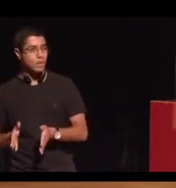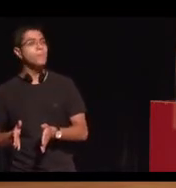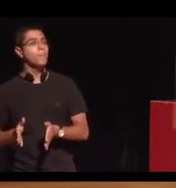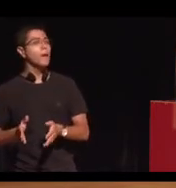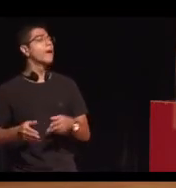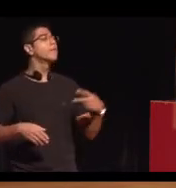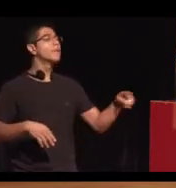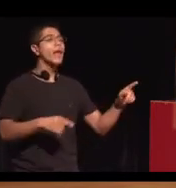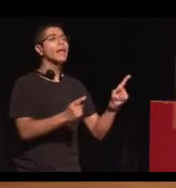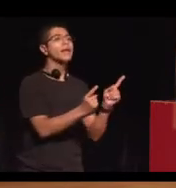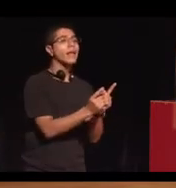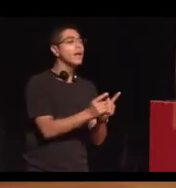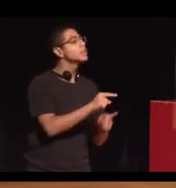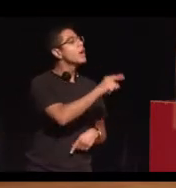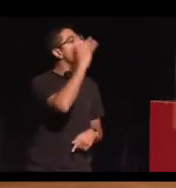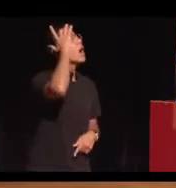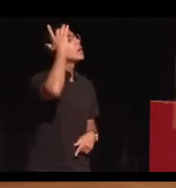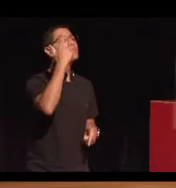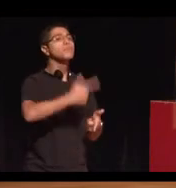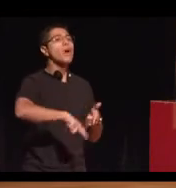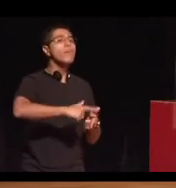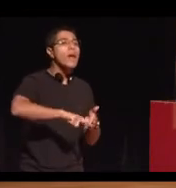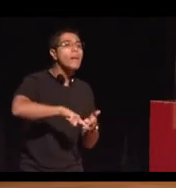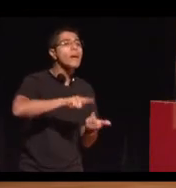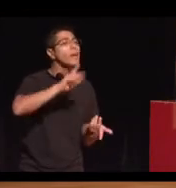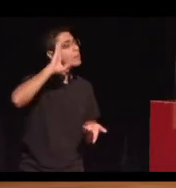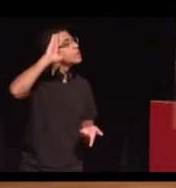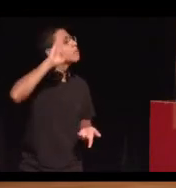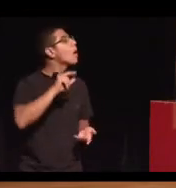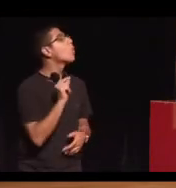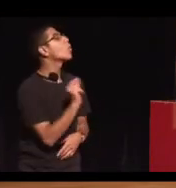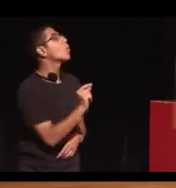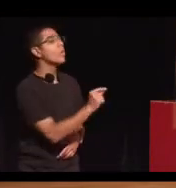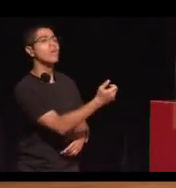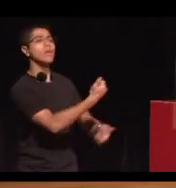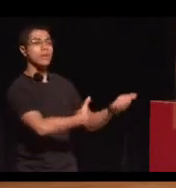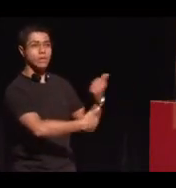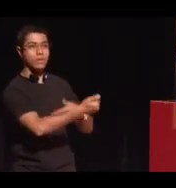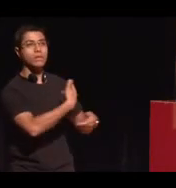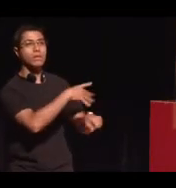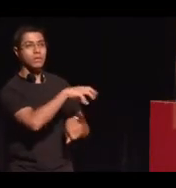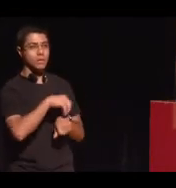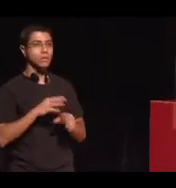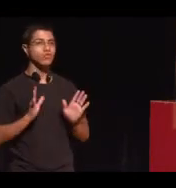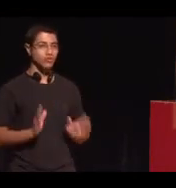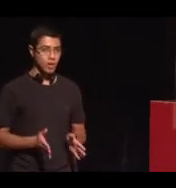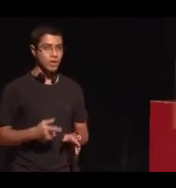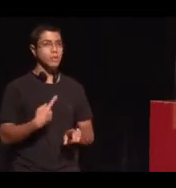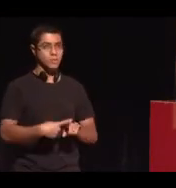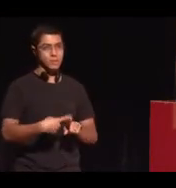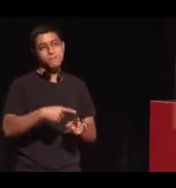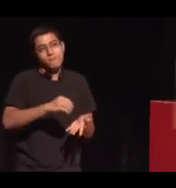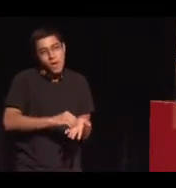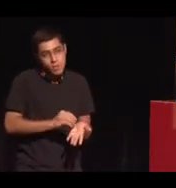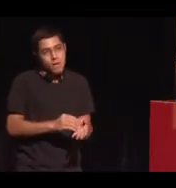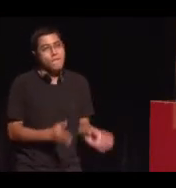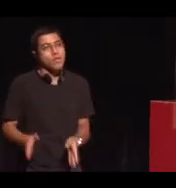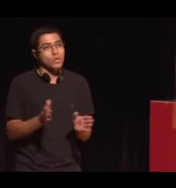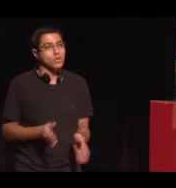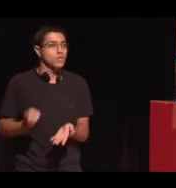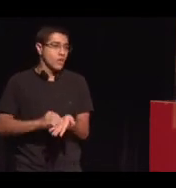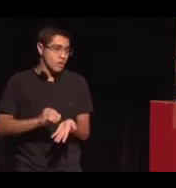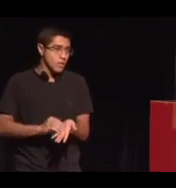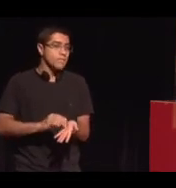principal problema para o cliente em relação ao todo o fluxo de legado que a gente tinha. Então, a gente foi para a execução. Como que a gente, de